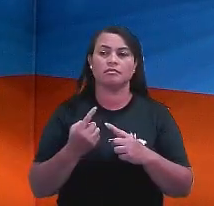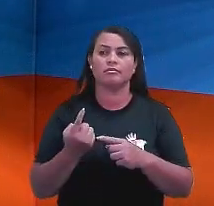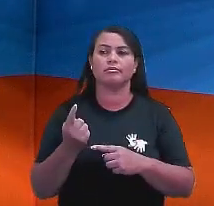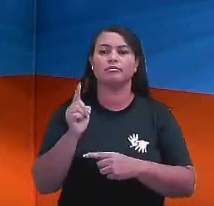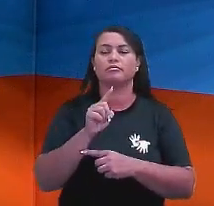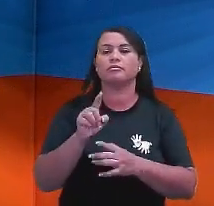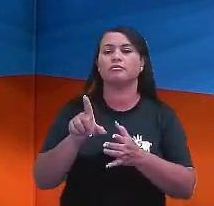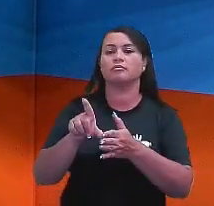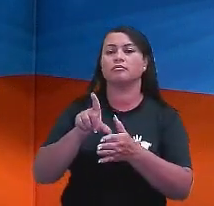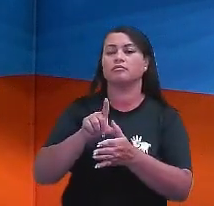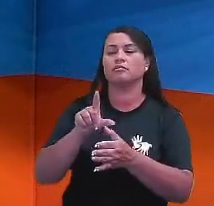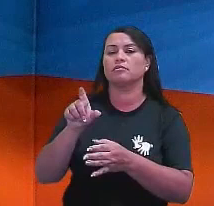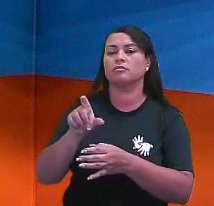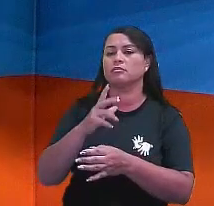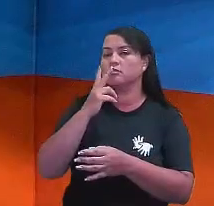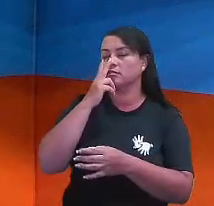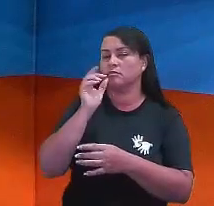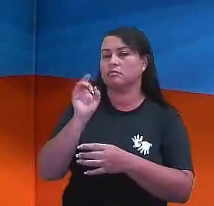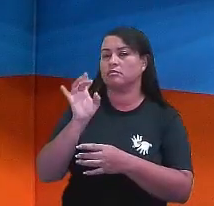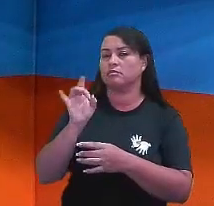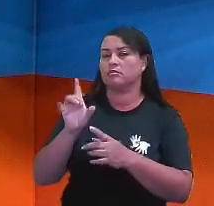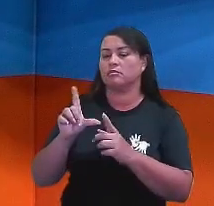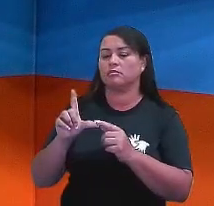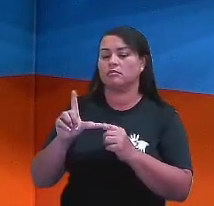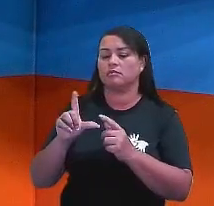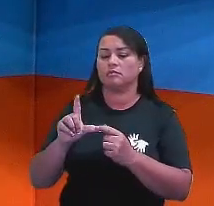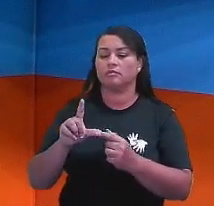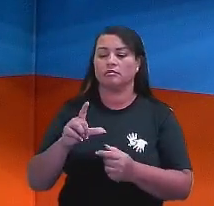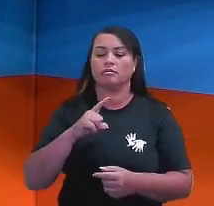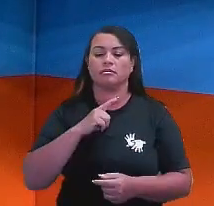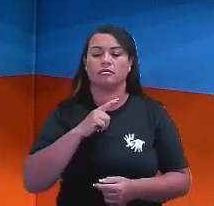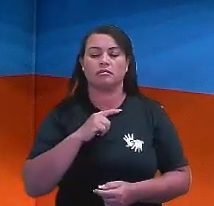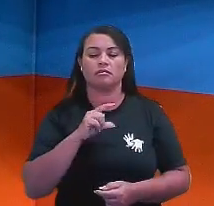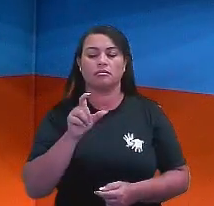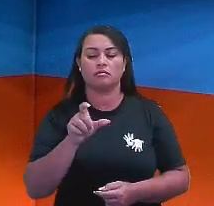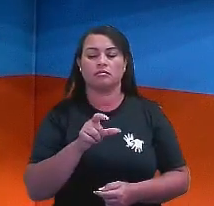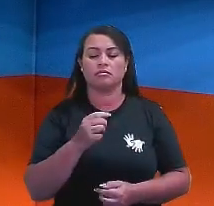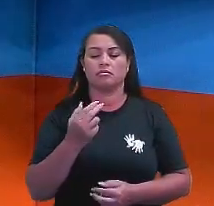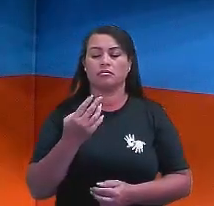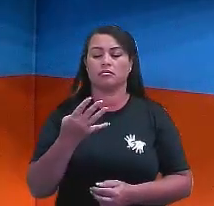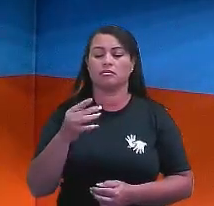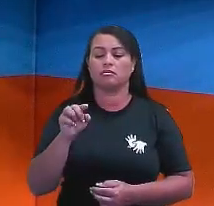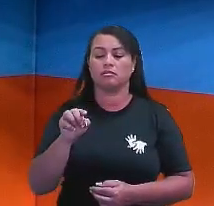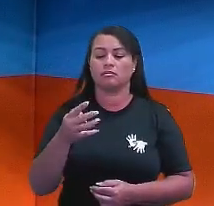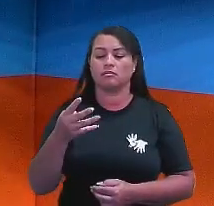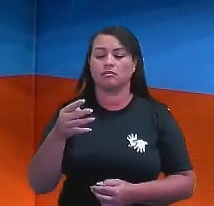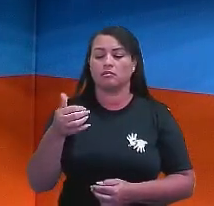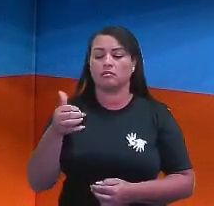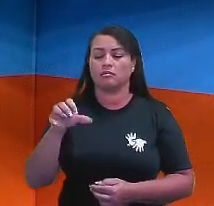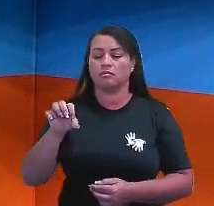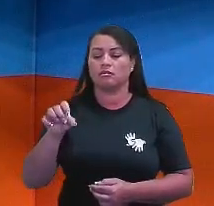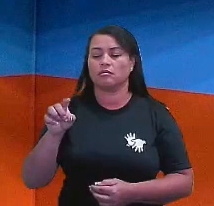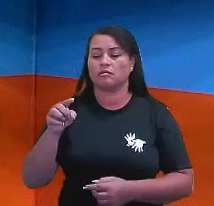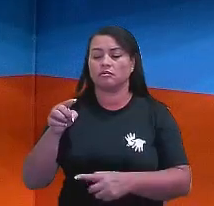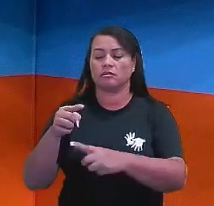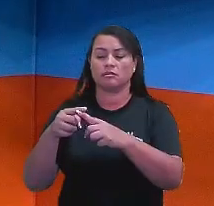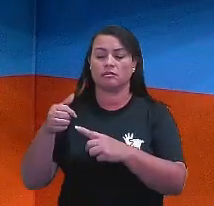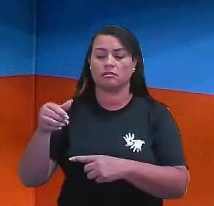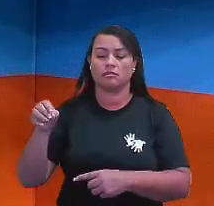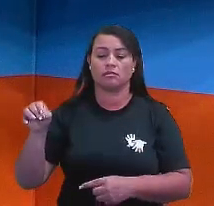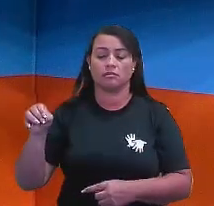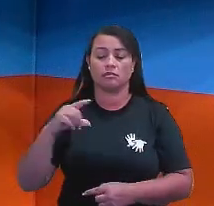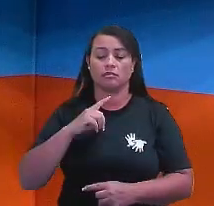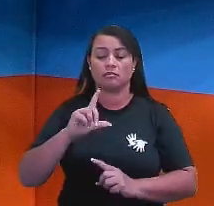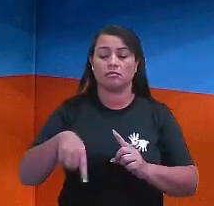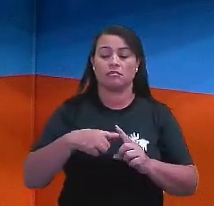é importante que você perceba isso. Então, aqui eu tenho x igual a 4.419 vezes 100. Multiplicando isso aqui,